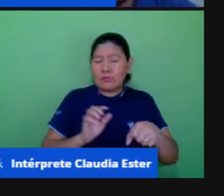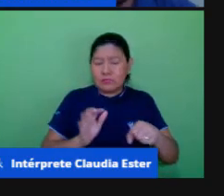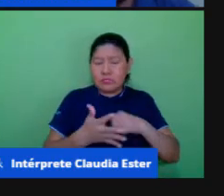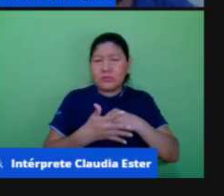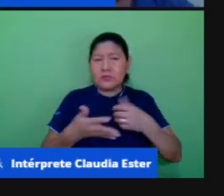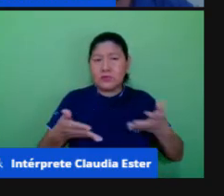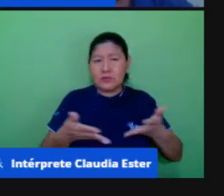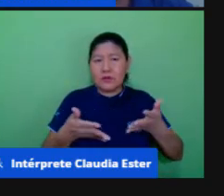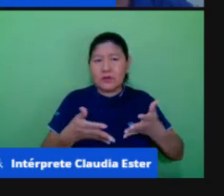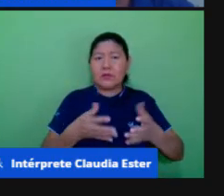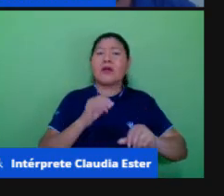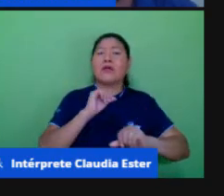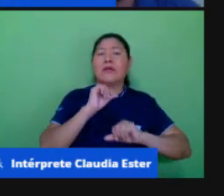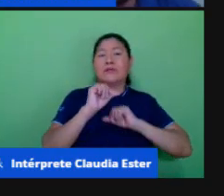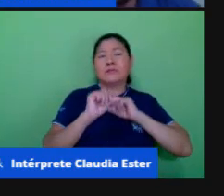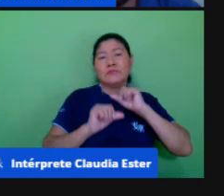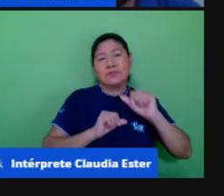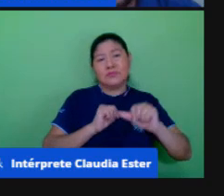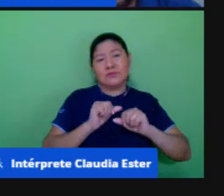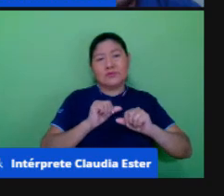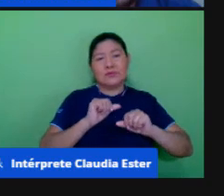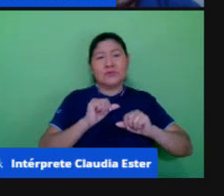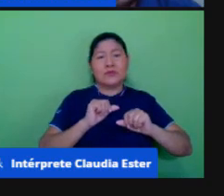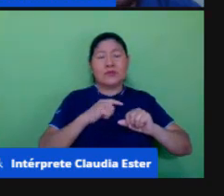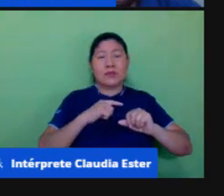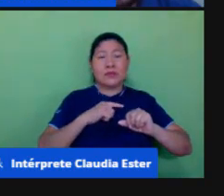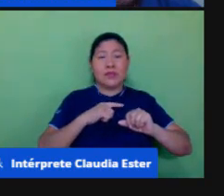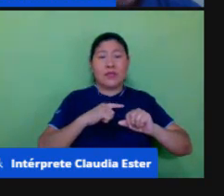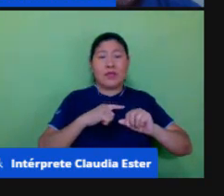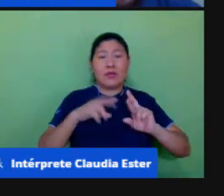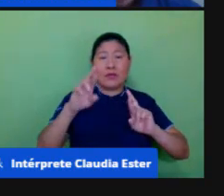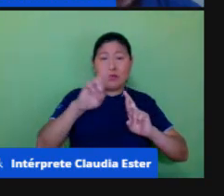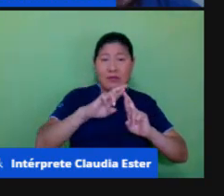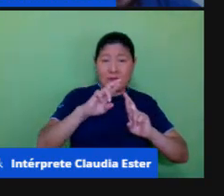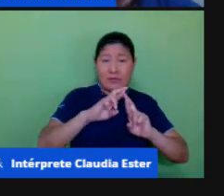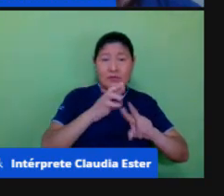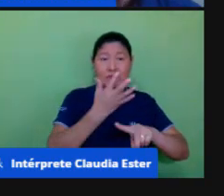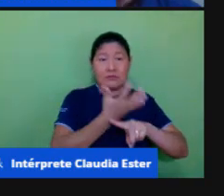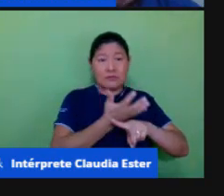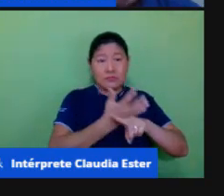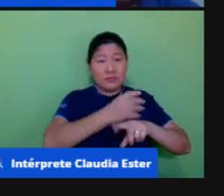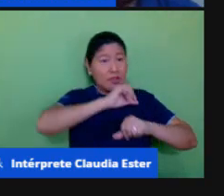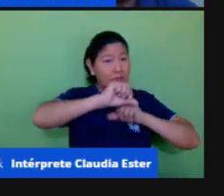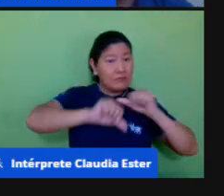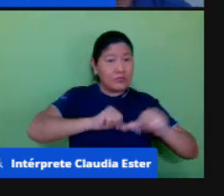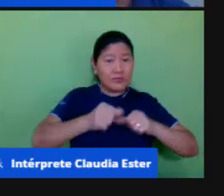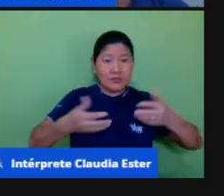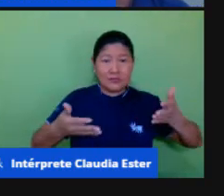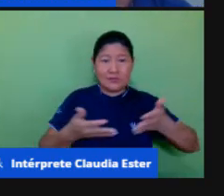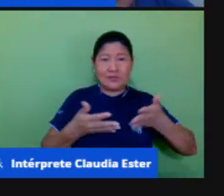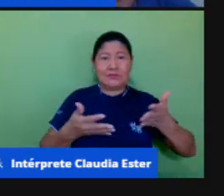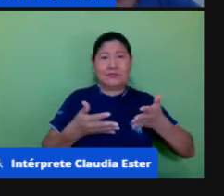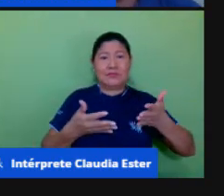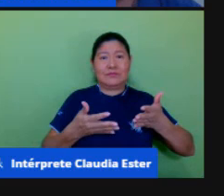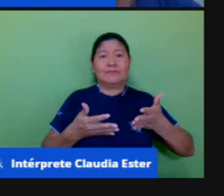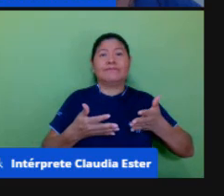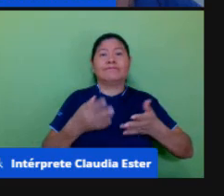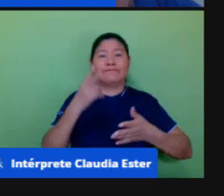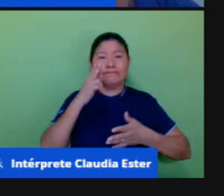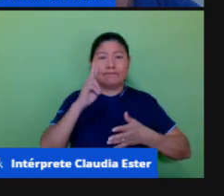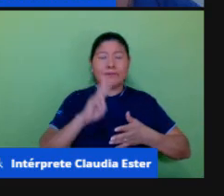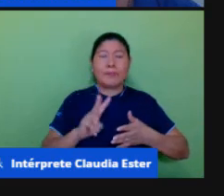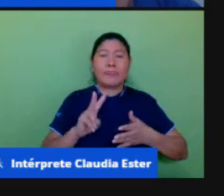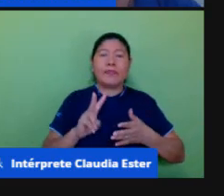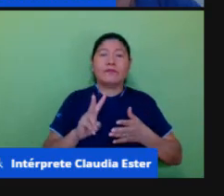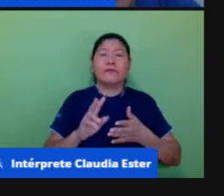esse desdobramento que é o referencial circunstancial. Eu vou trazer aqui rapidamente, já também caminhando para concluir a